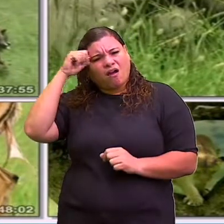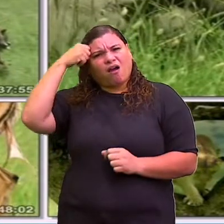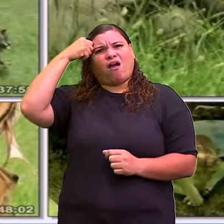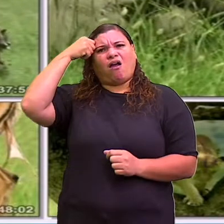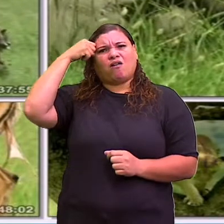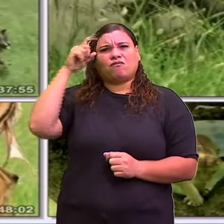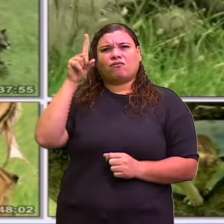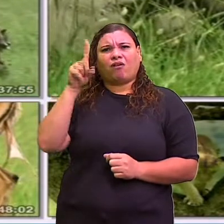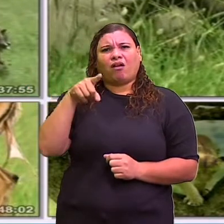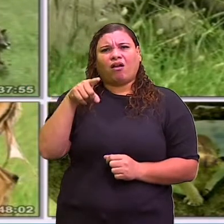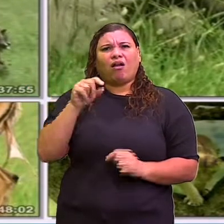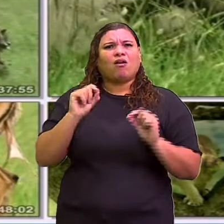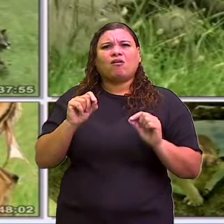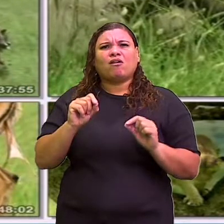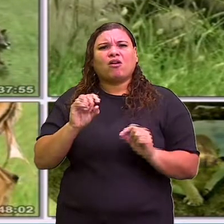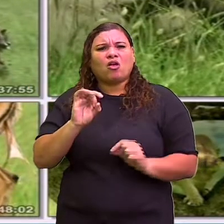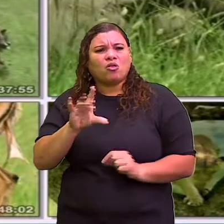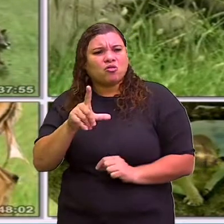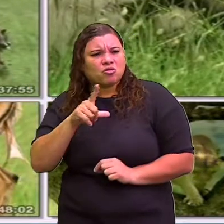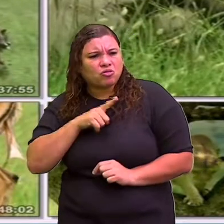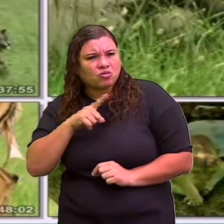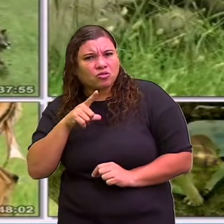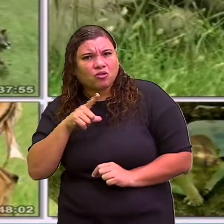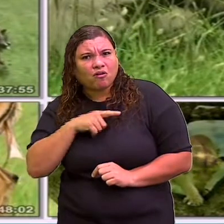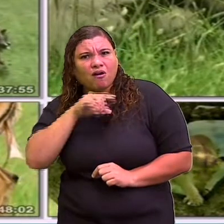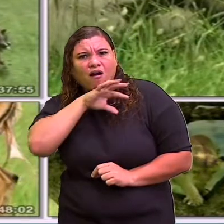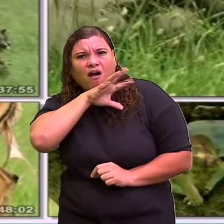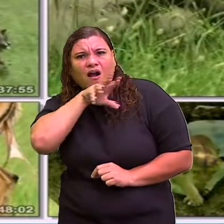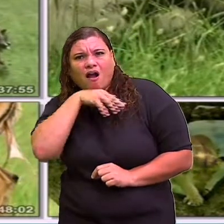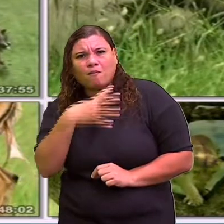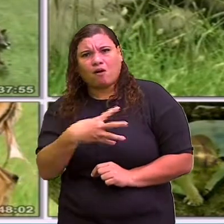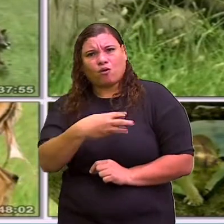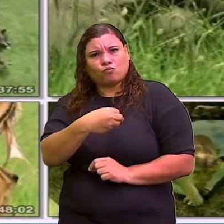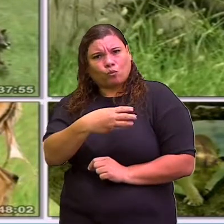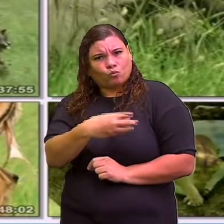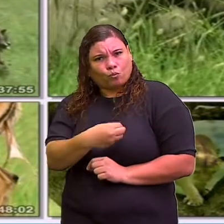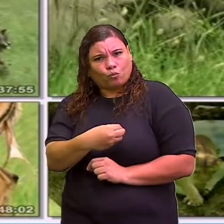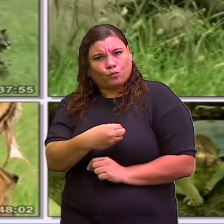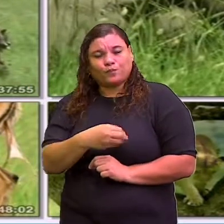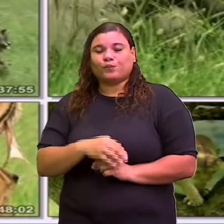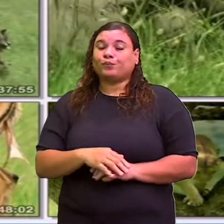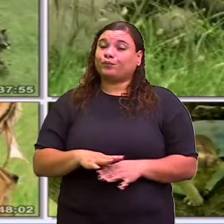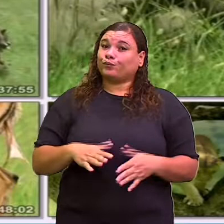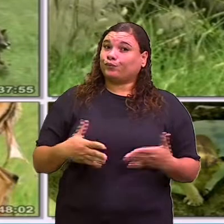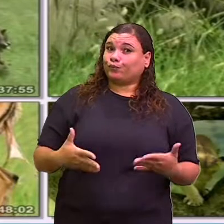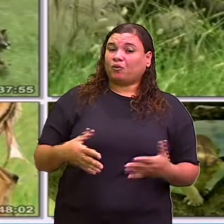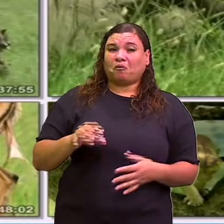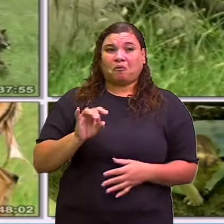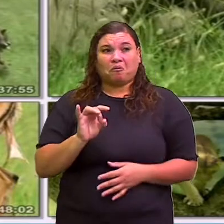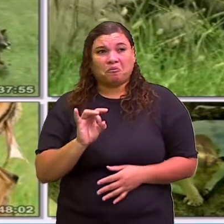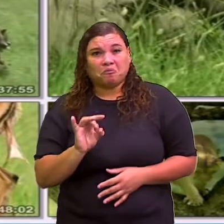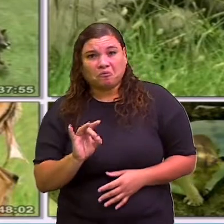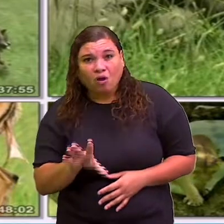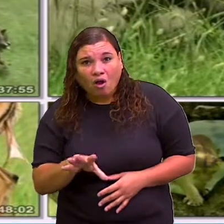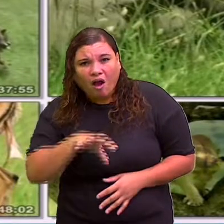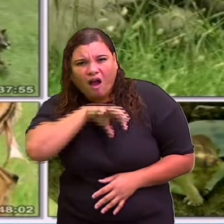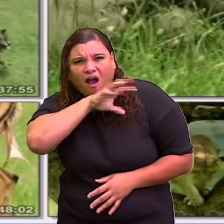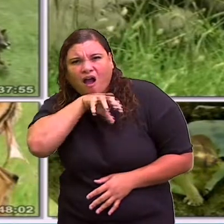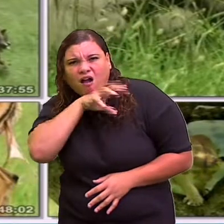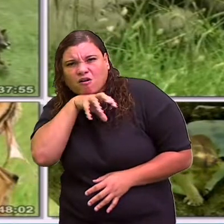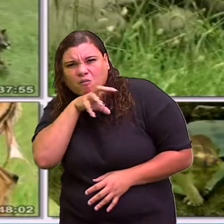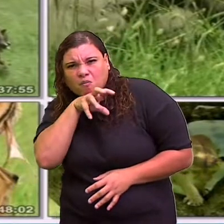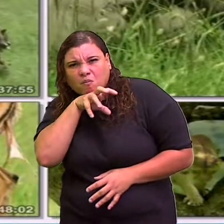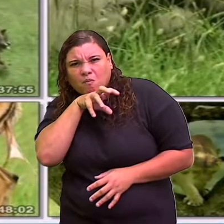grandes mamíferos. A África é selvagem,